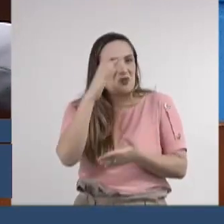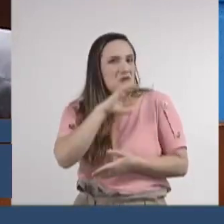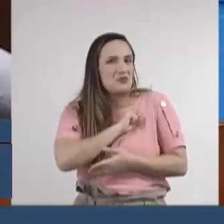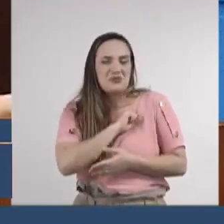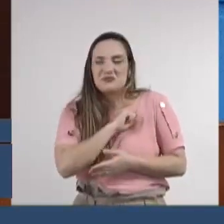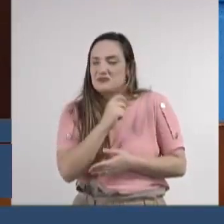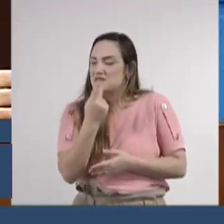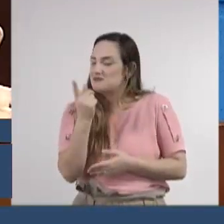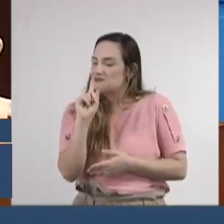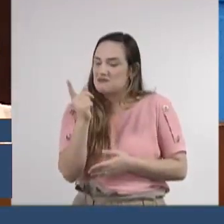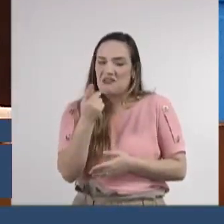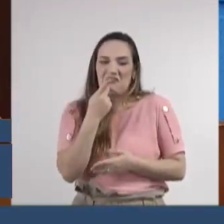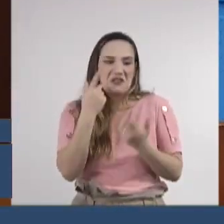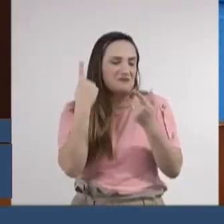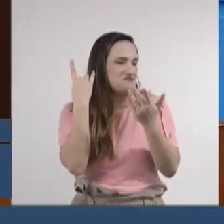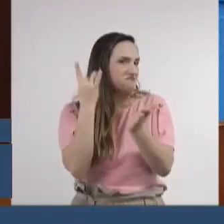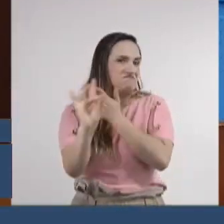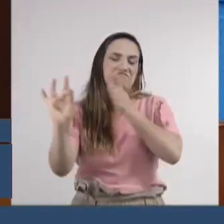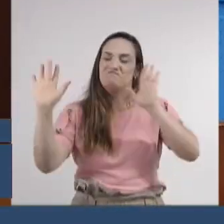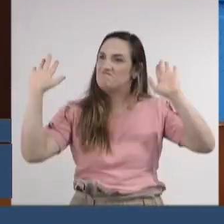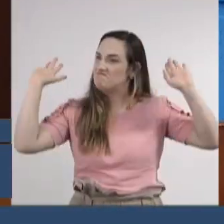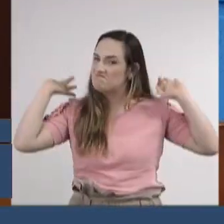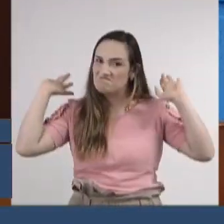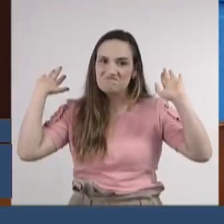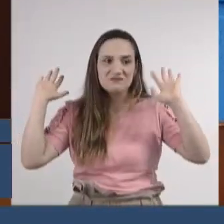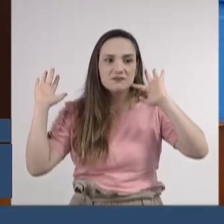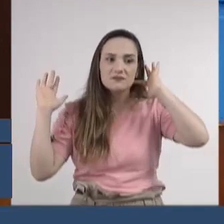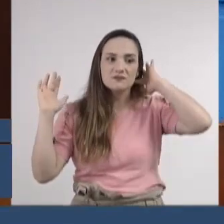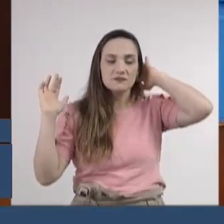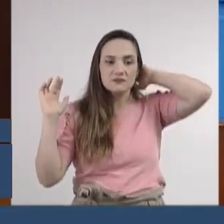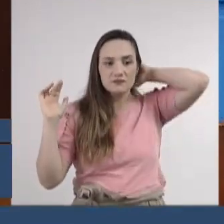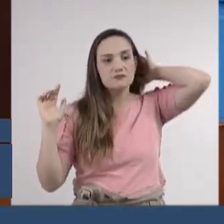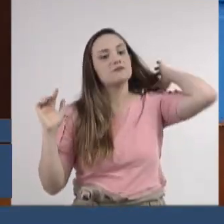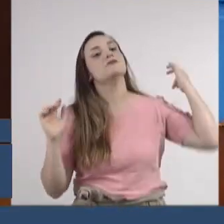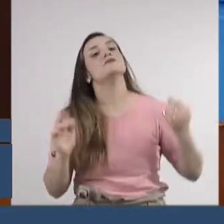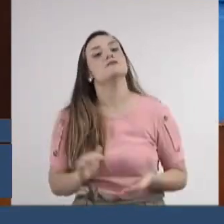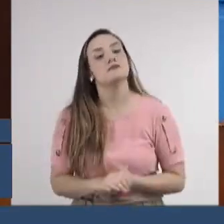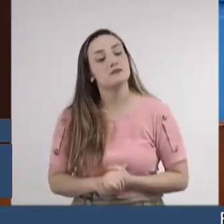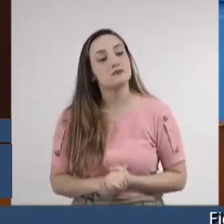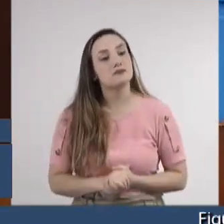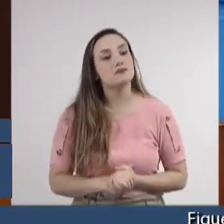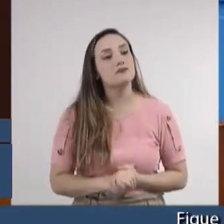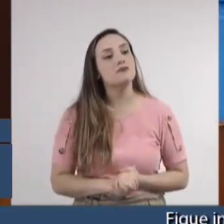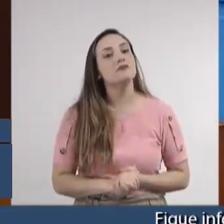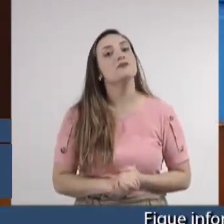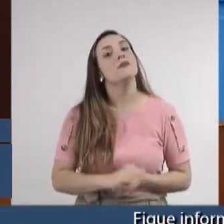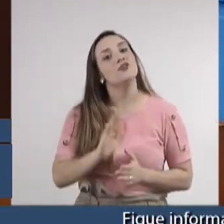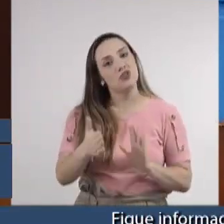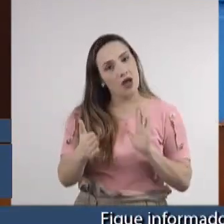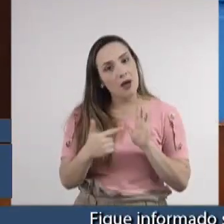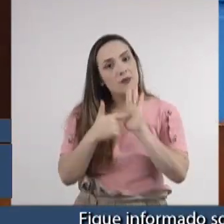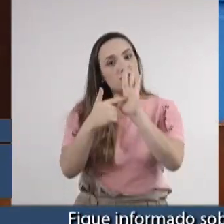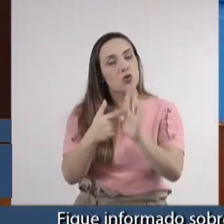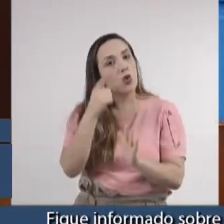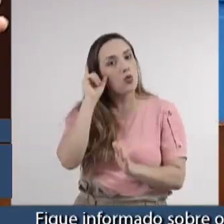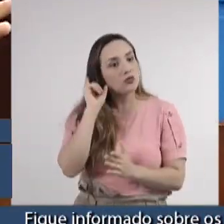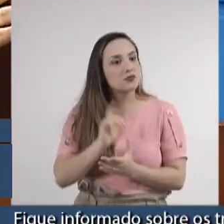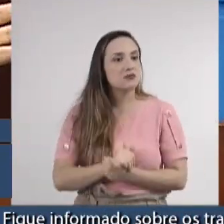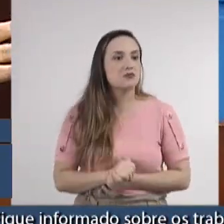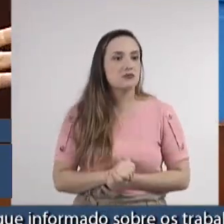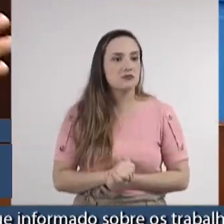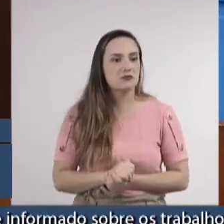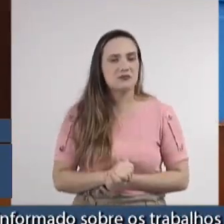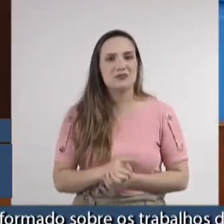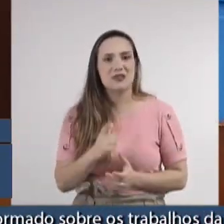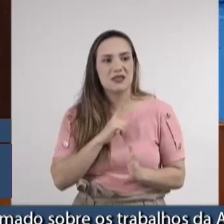pela NTT. Nessa proposta, conforme foi apresentado ontem aqui, nós temos